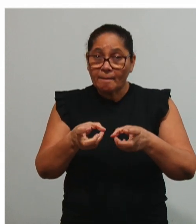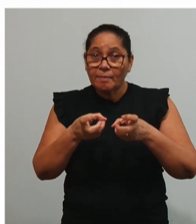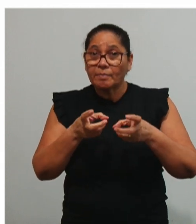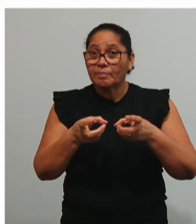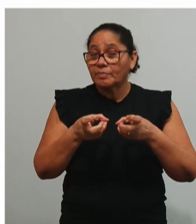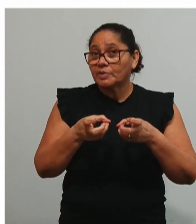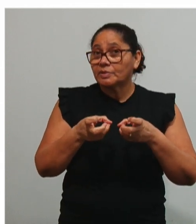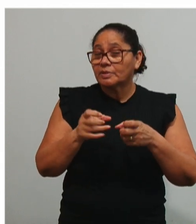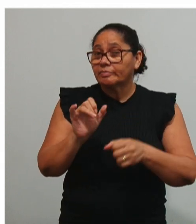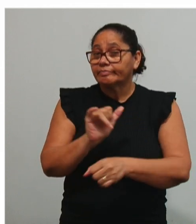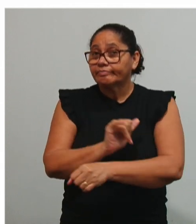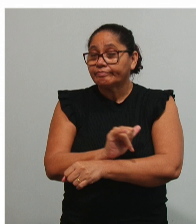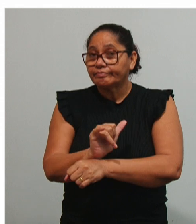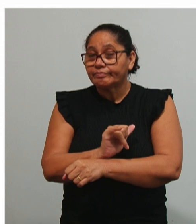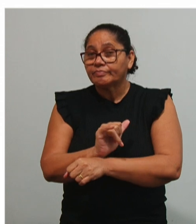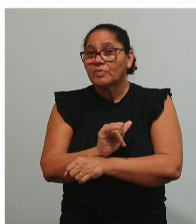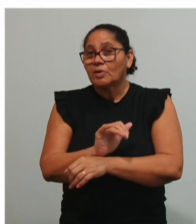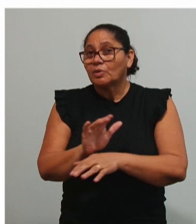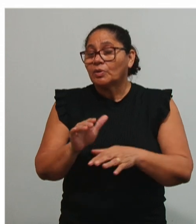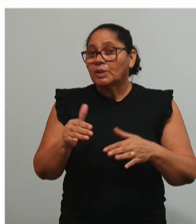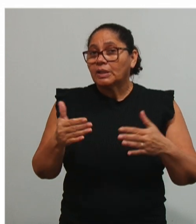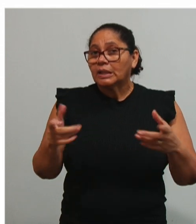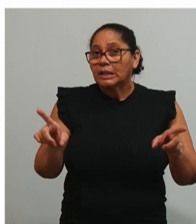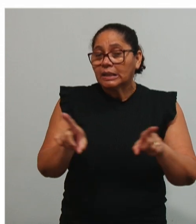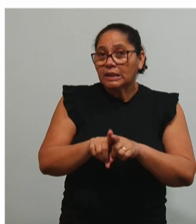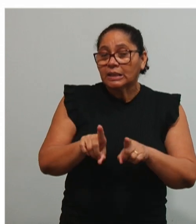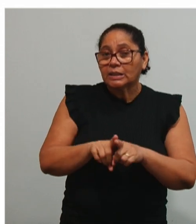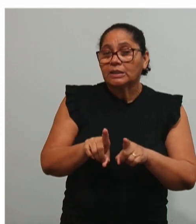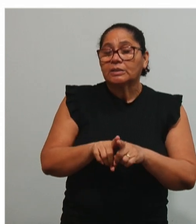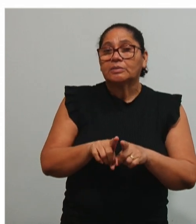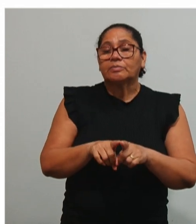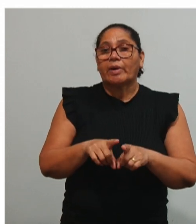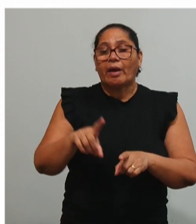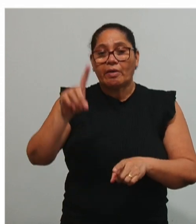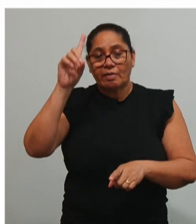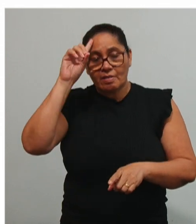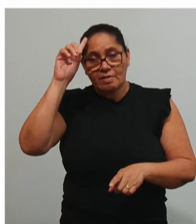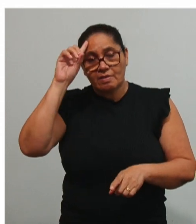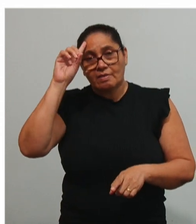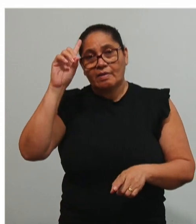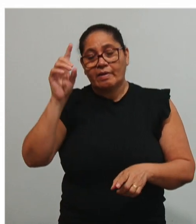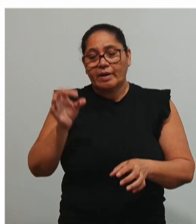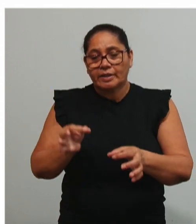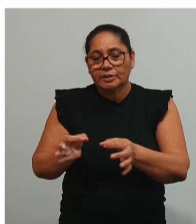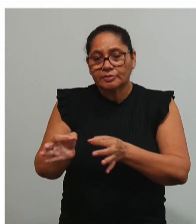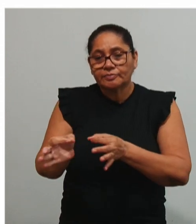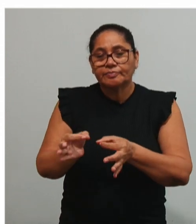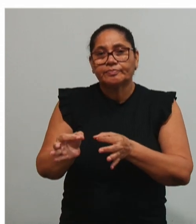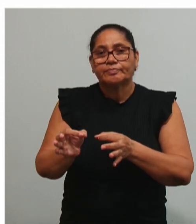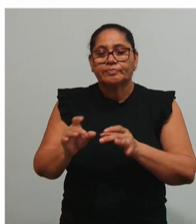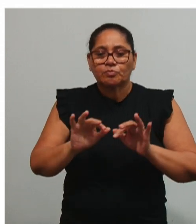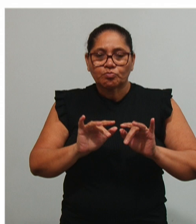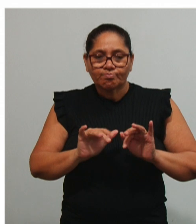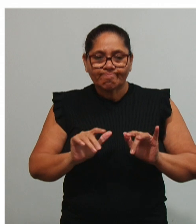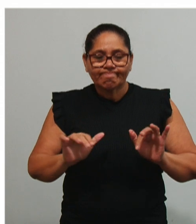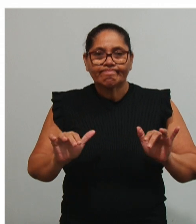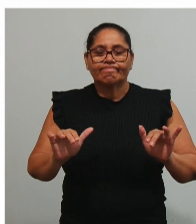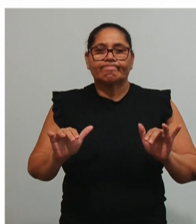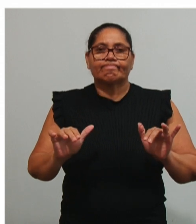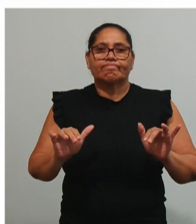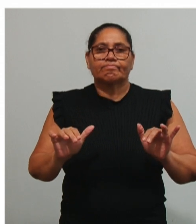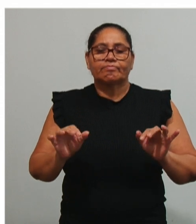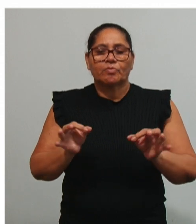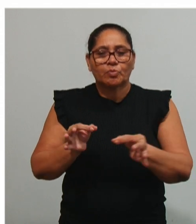essa estratégia, quanto colocá-la no dia a dia das organizações, operacionalizar no dia a dia